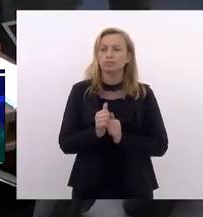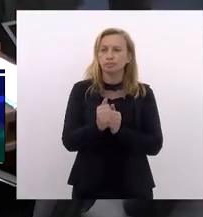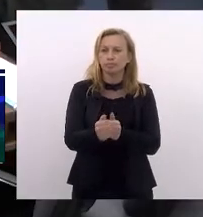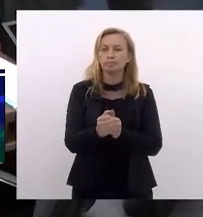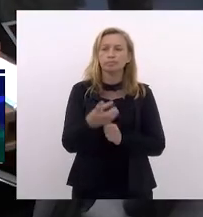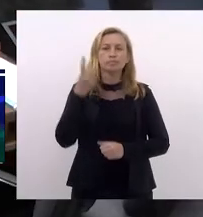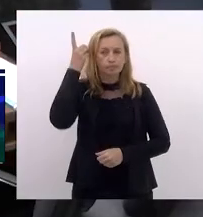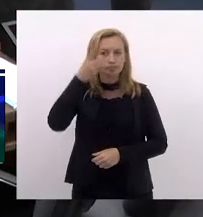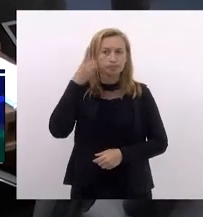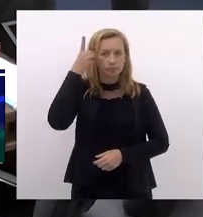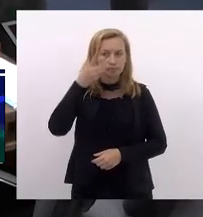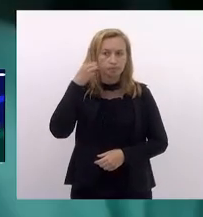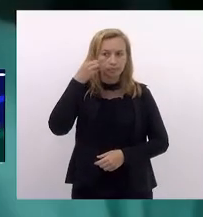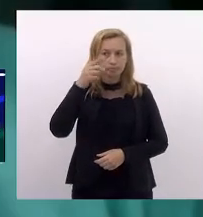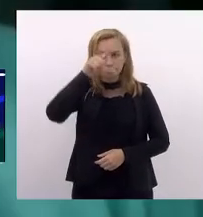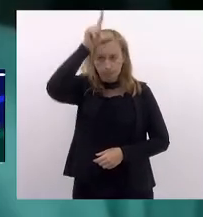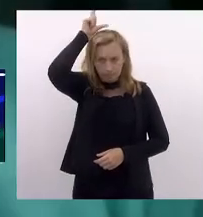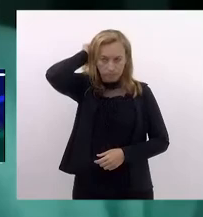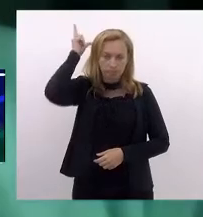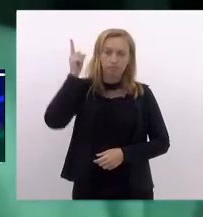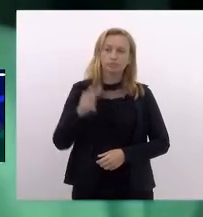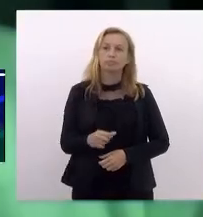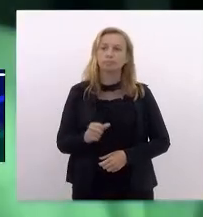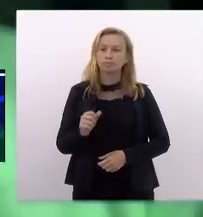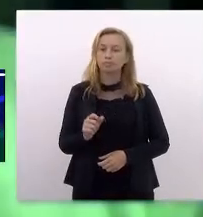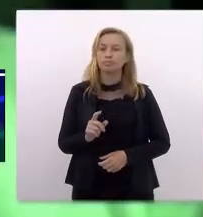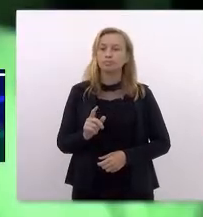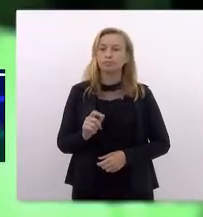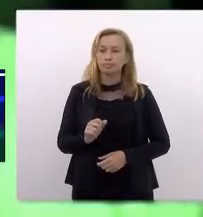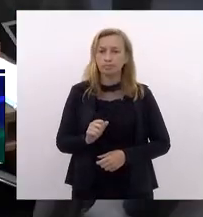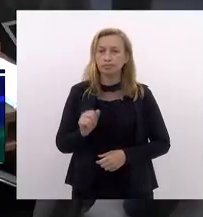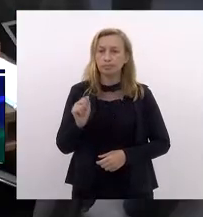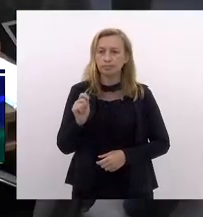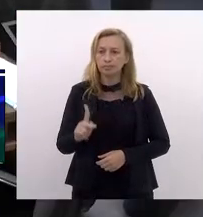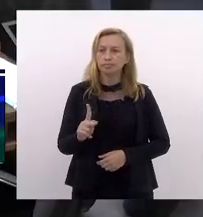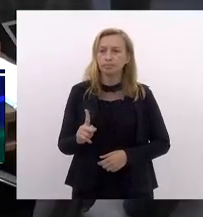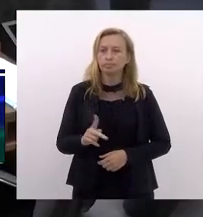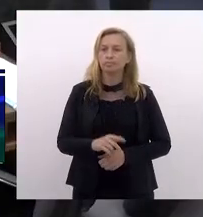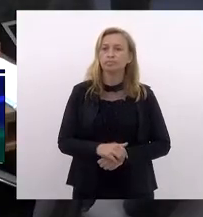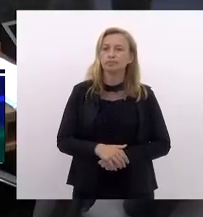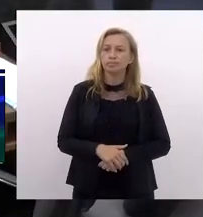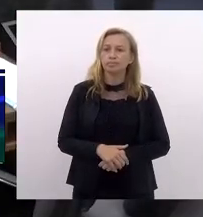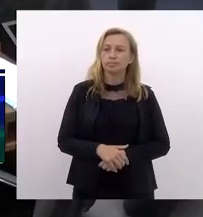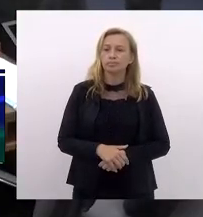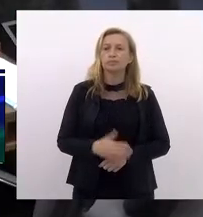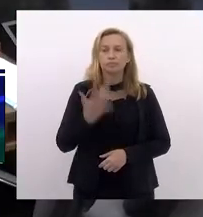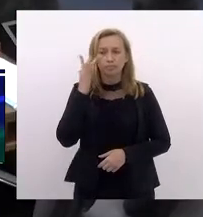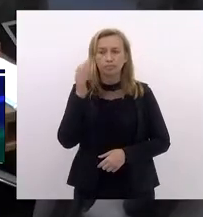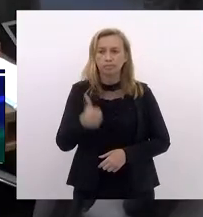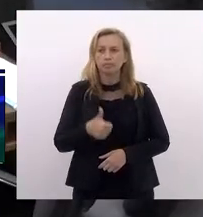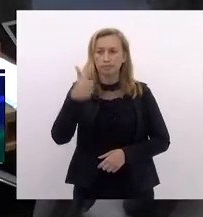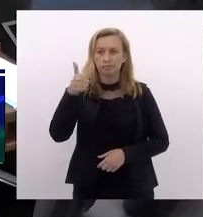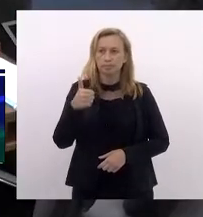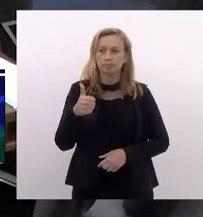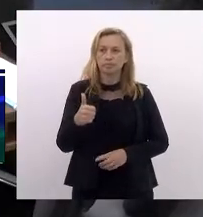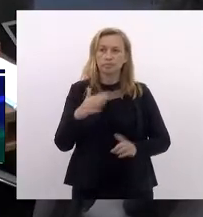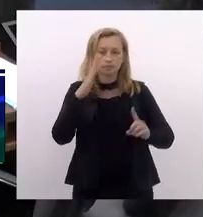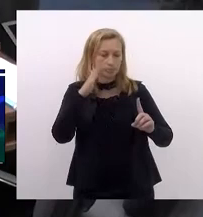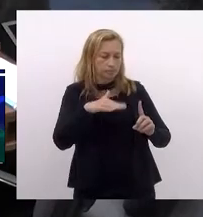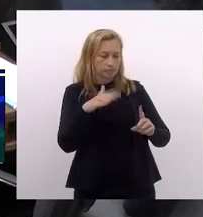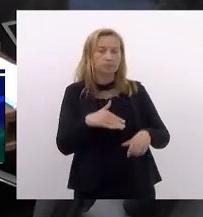Carneiro subemenda falta que eu acho mais próprio reverência a